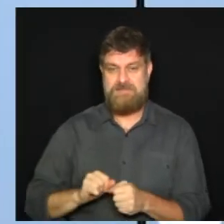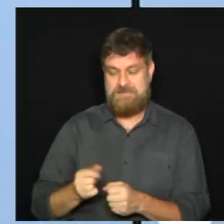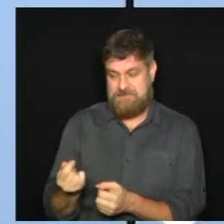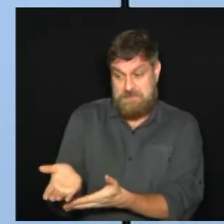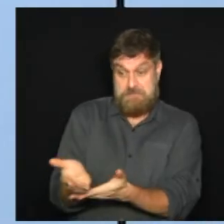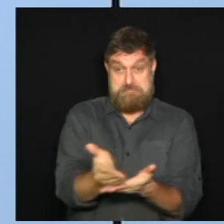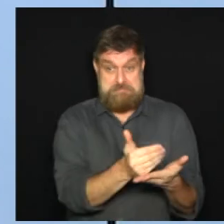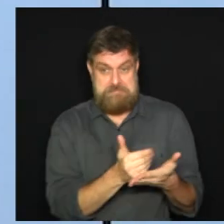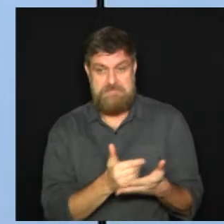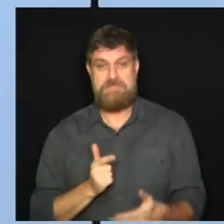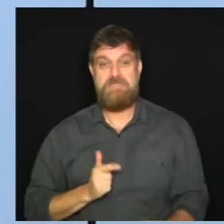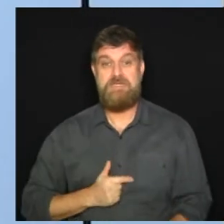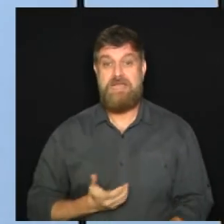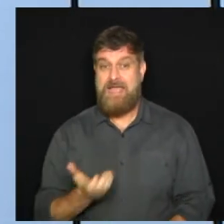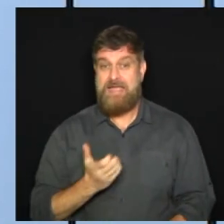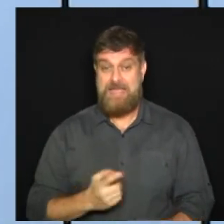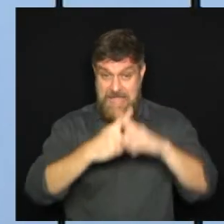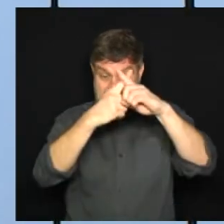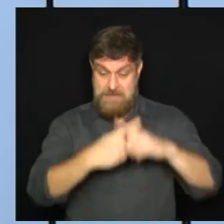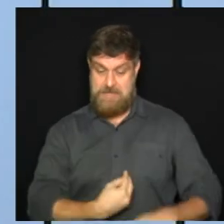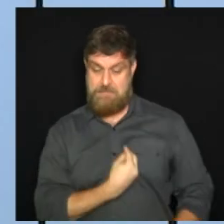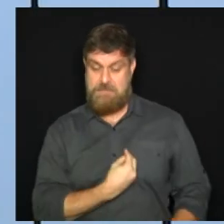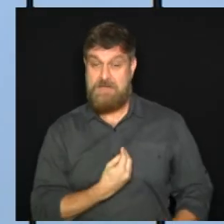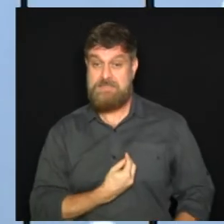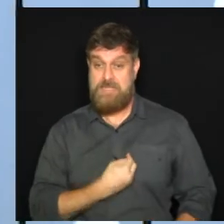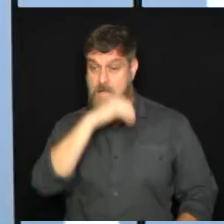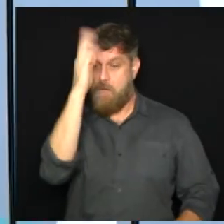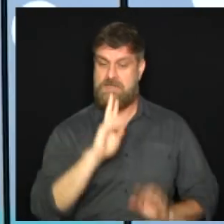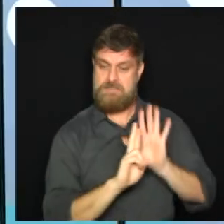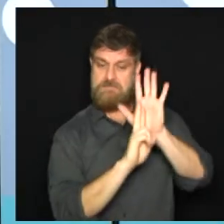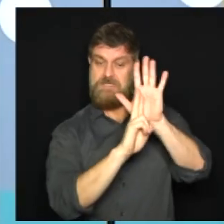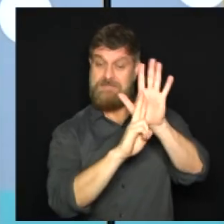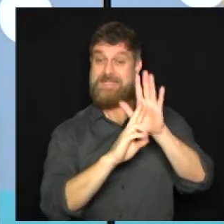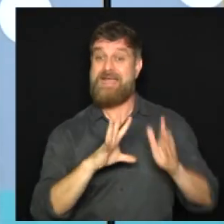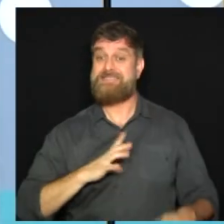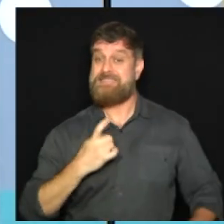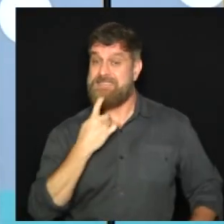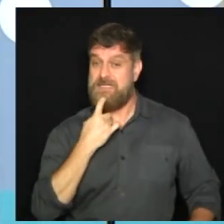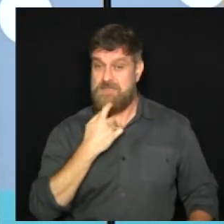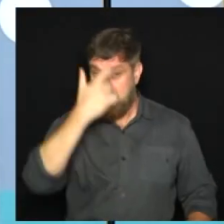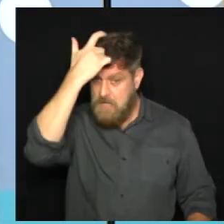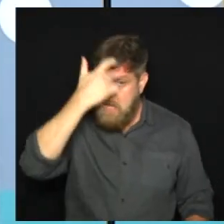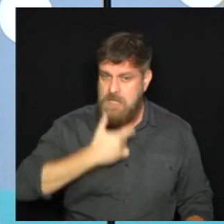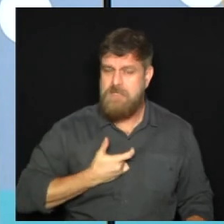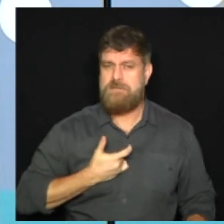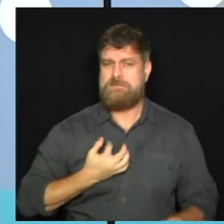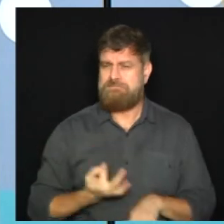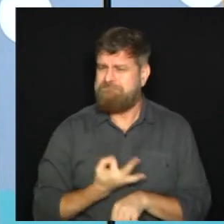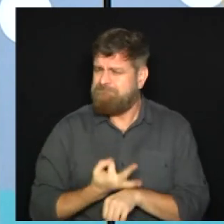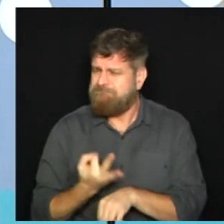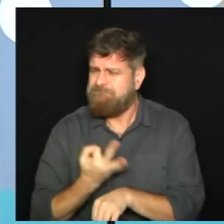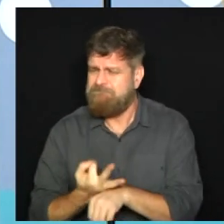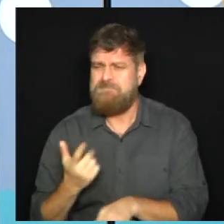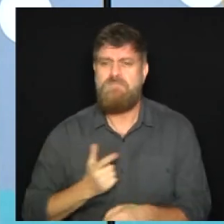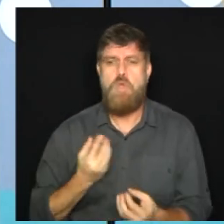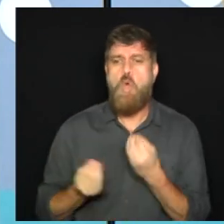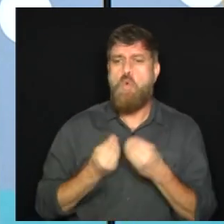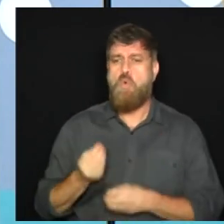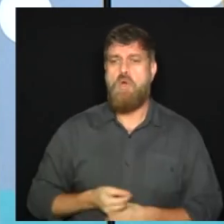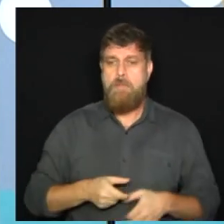né, que está meio atento também ao que está acontecendo no Brasil e que está falando sobre isso. Por isso eu